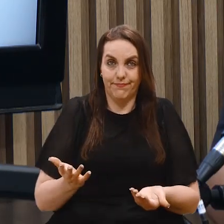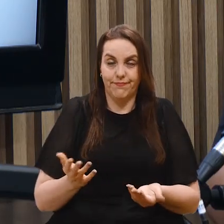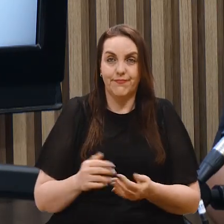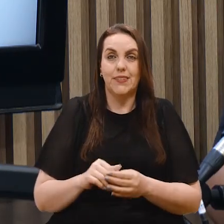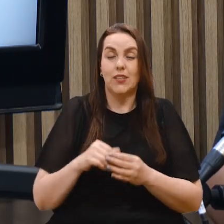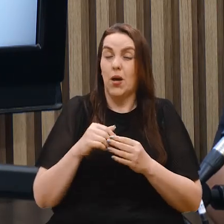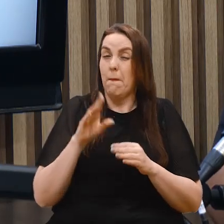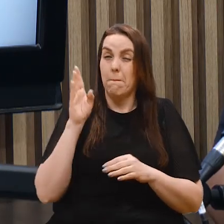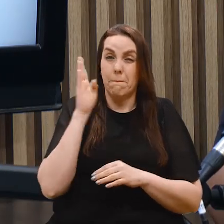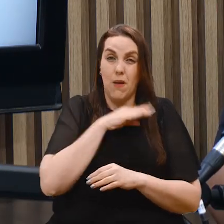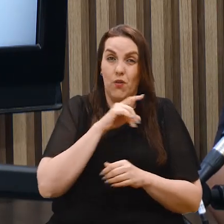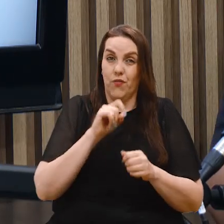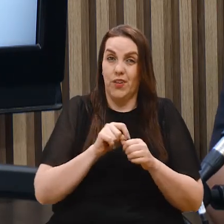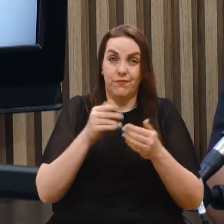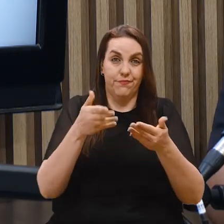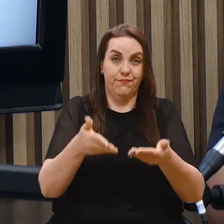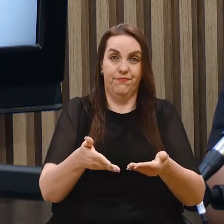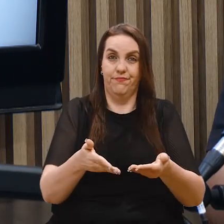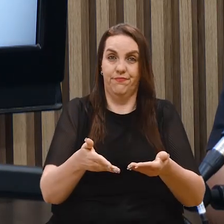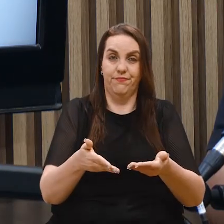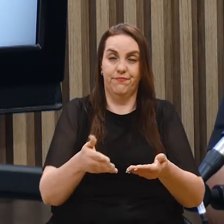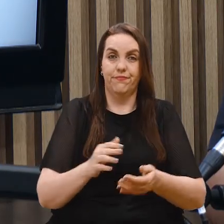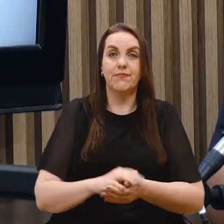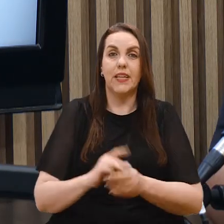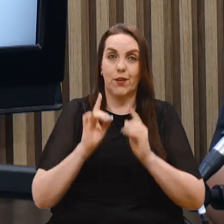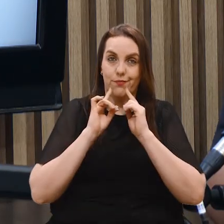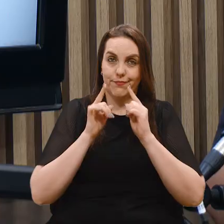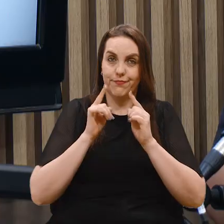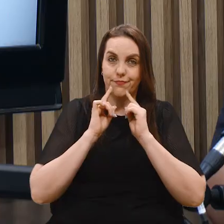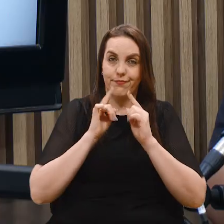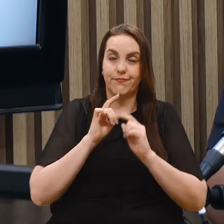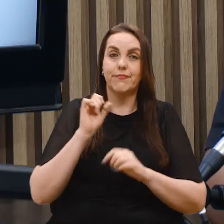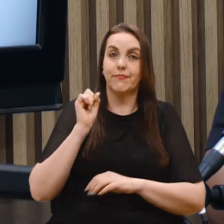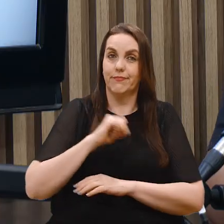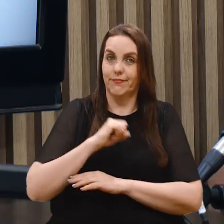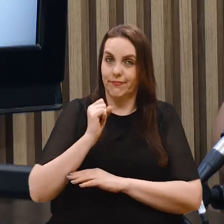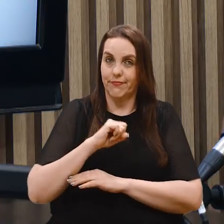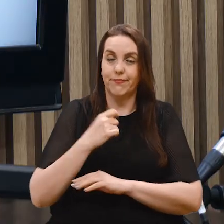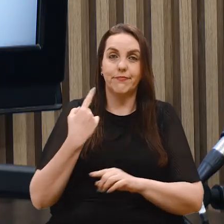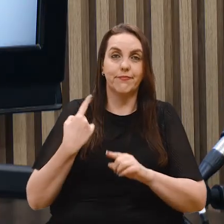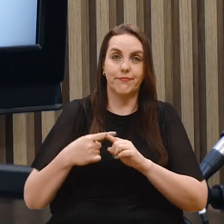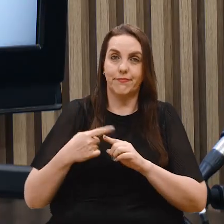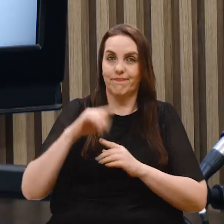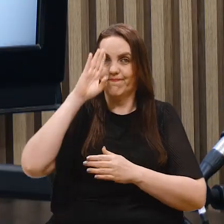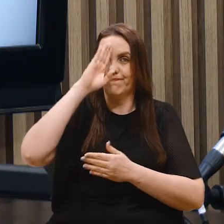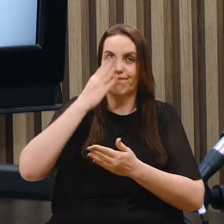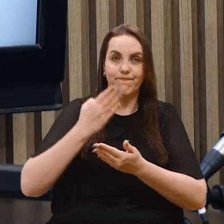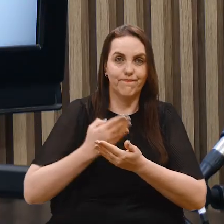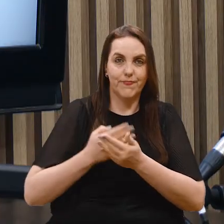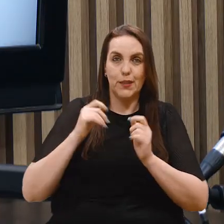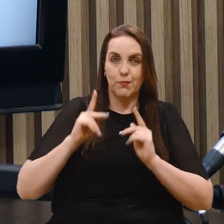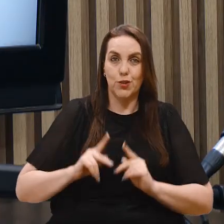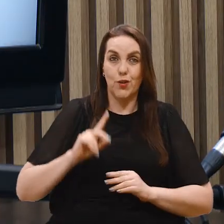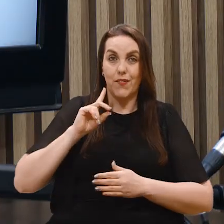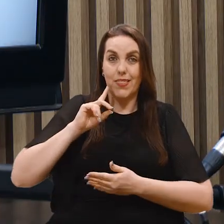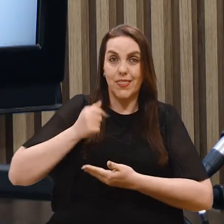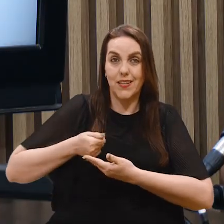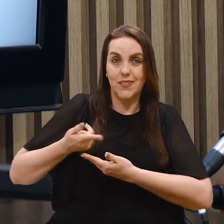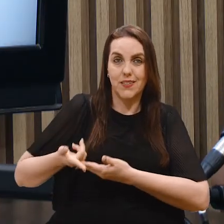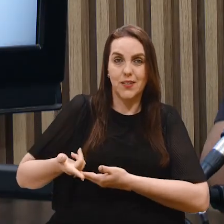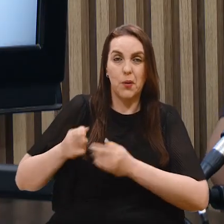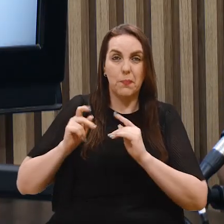muito mal feito. Eu faço críticas muito pesadas porque eu não acredito que quem decide aquilo ali sejam